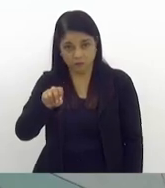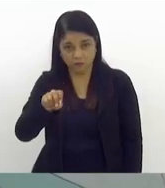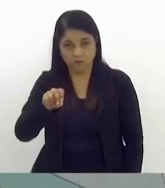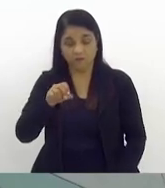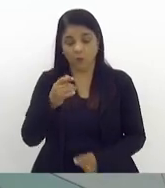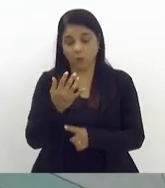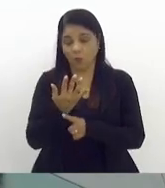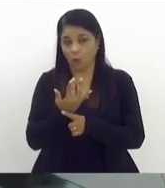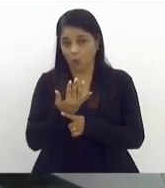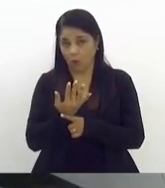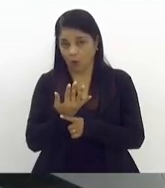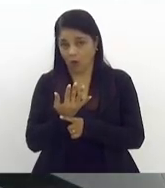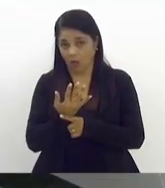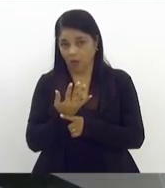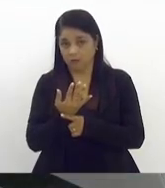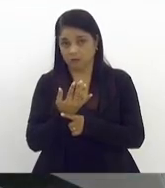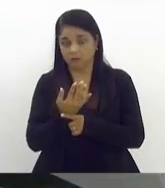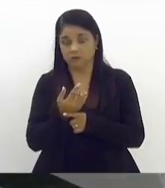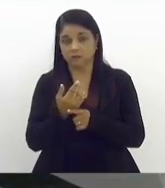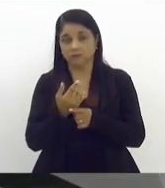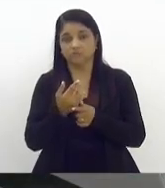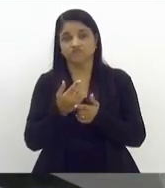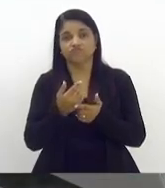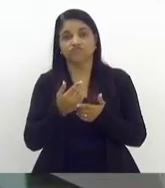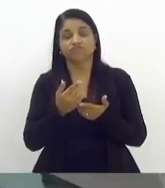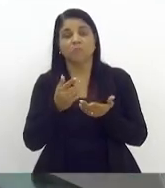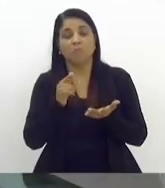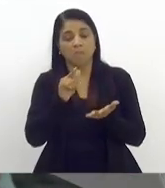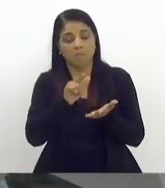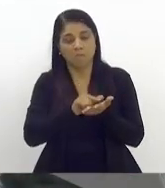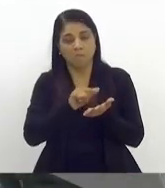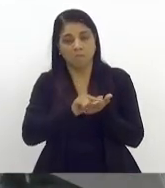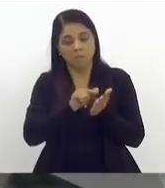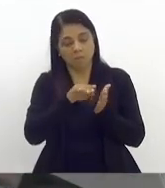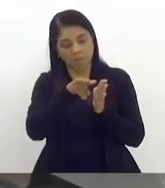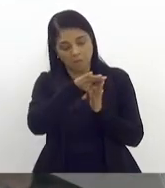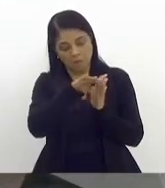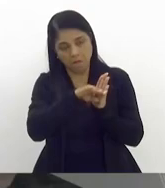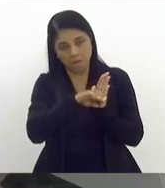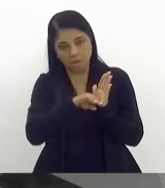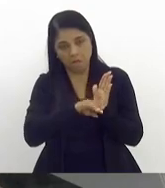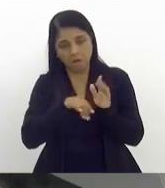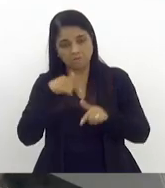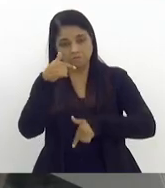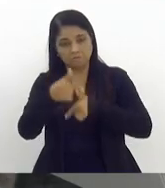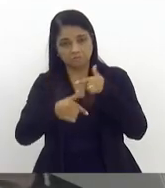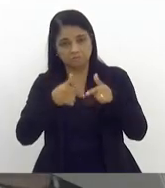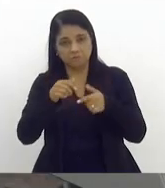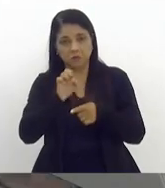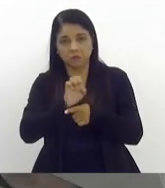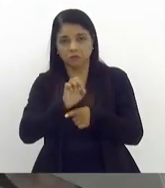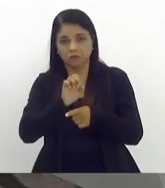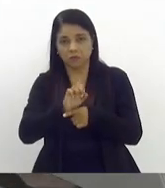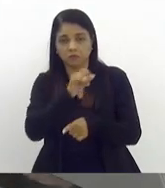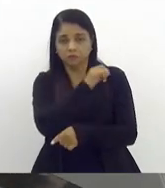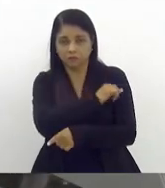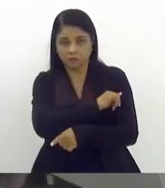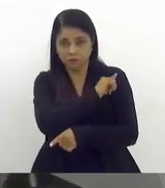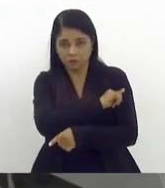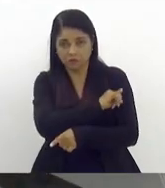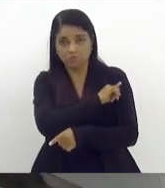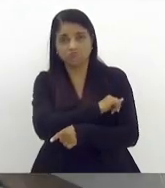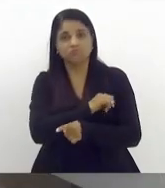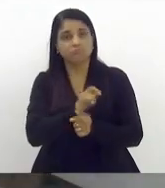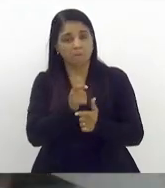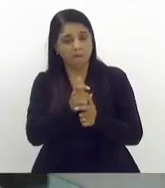tem uma folha de serviços prestados ao Estado do Rio de Janeiro. Então, eu queria ver se o doutor, o